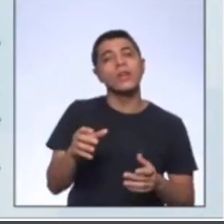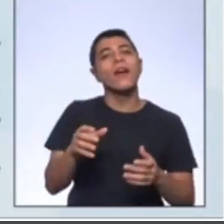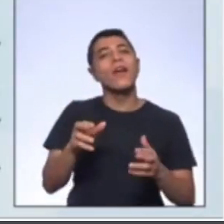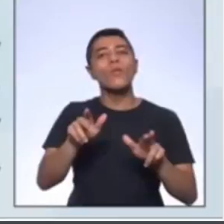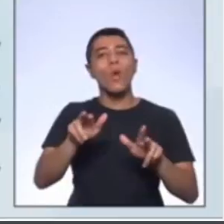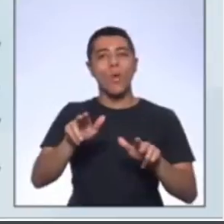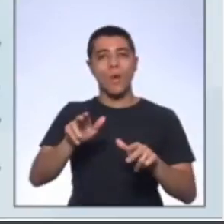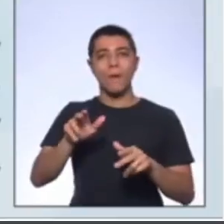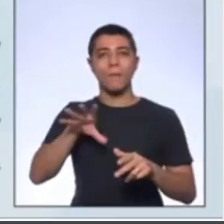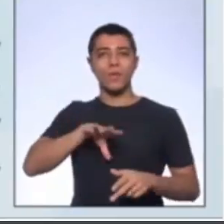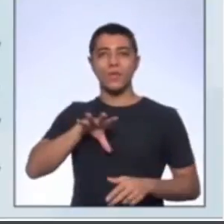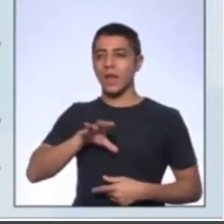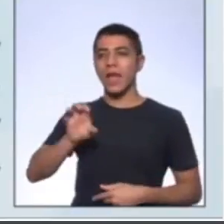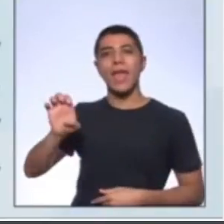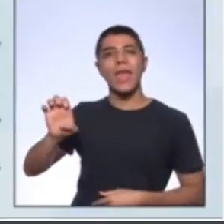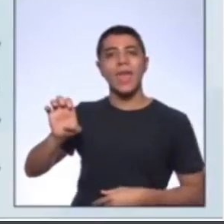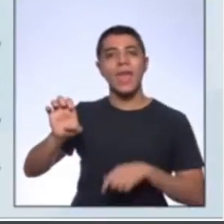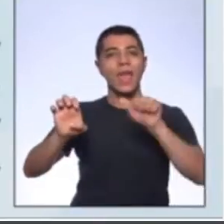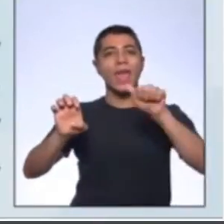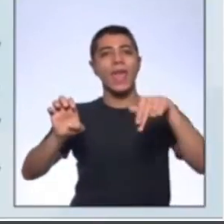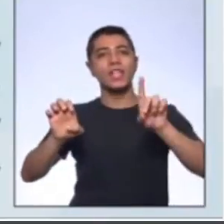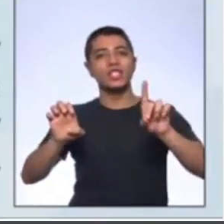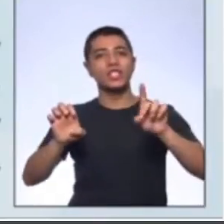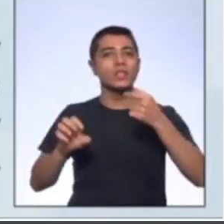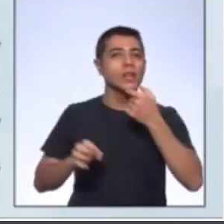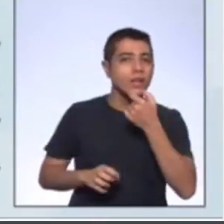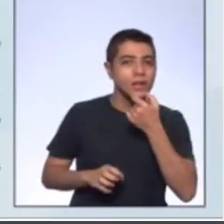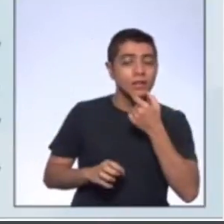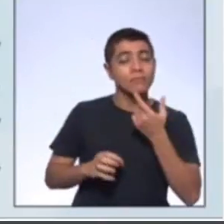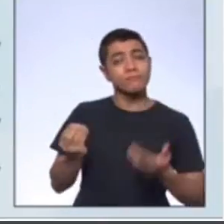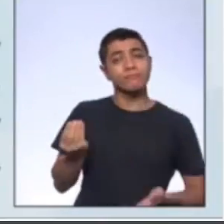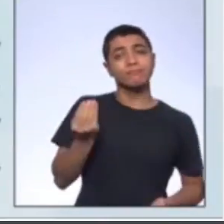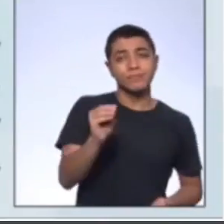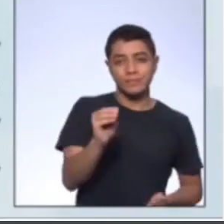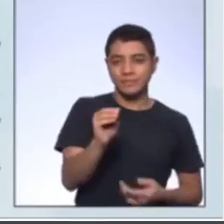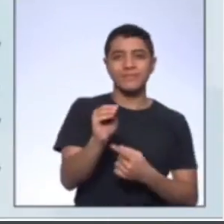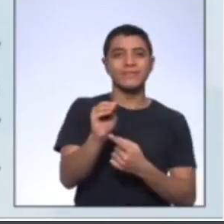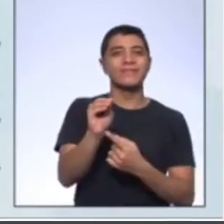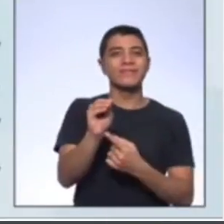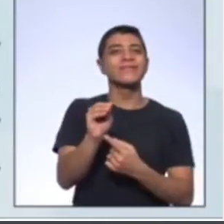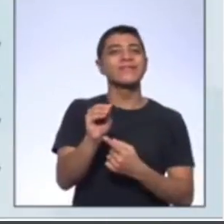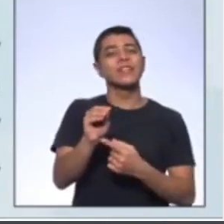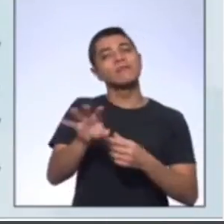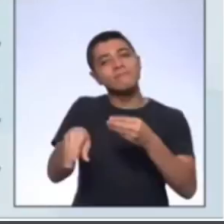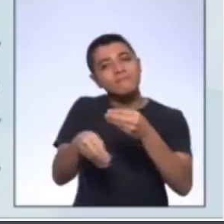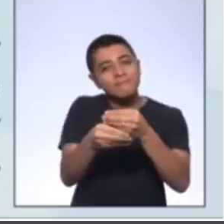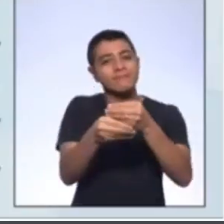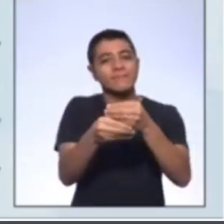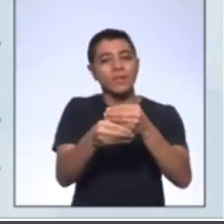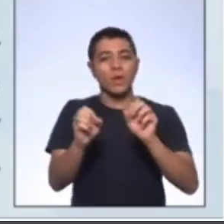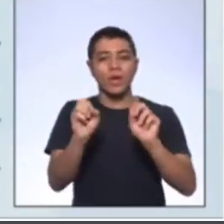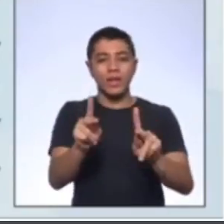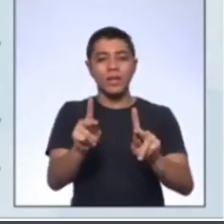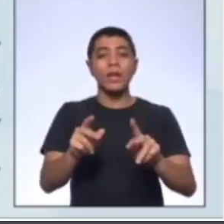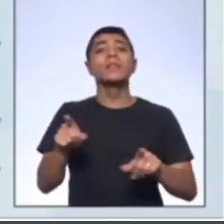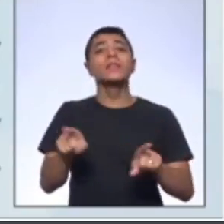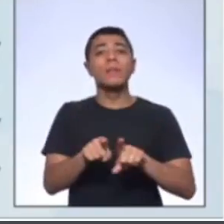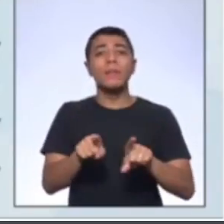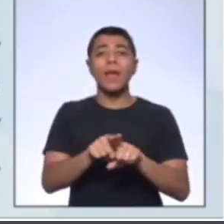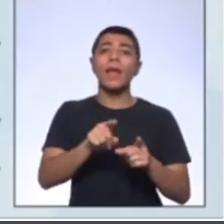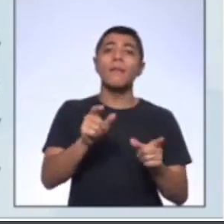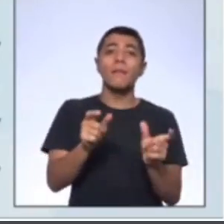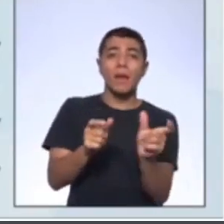da mesma forma é sul és uma outra expressão zinho que vai fazer aí adição bem como assim